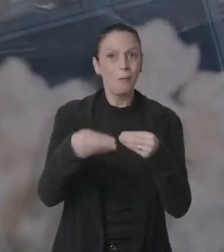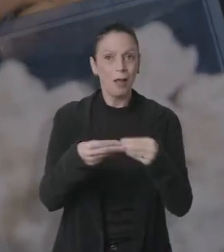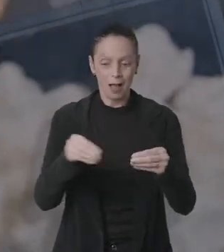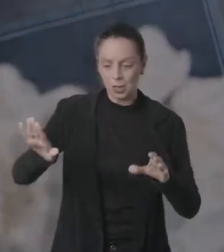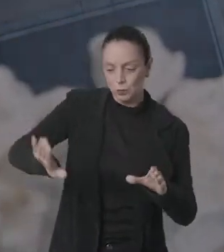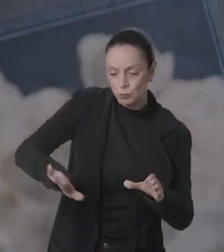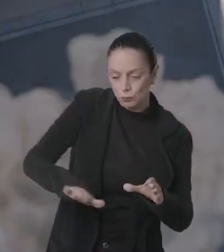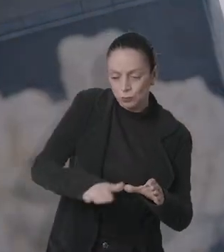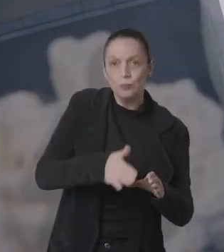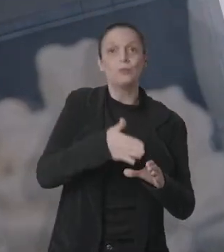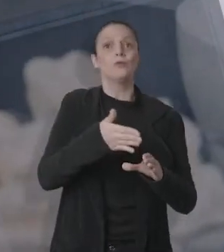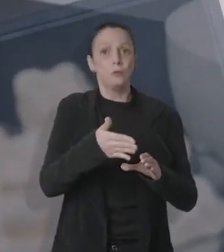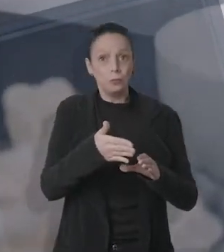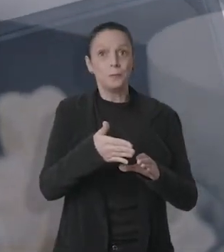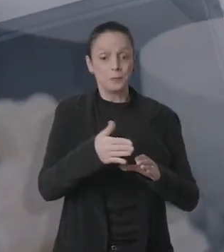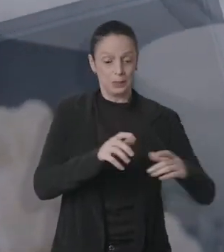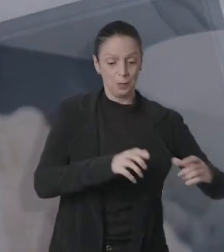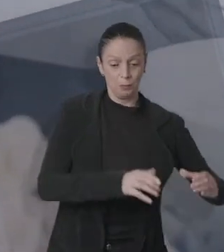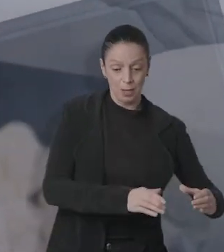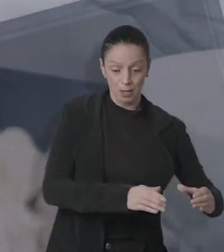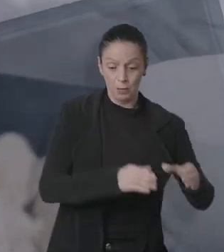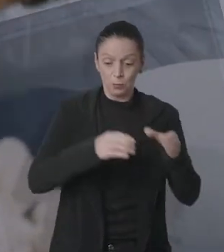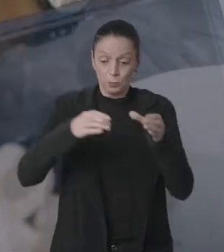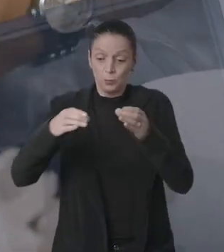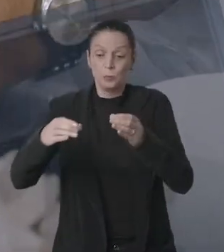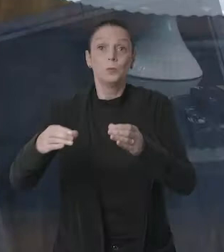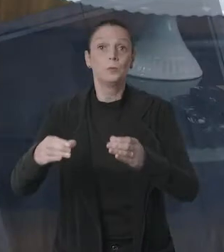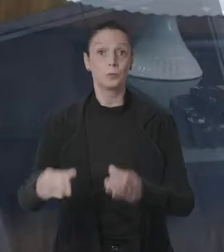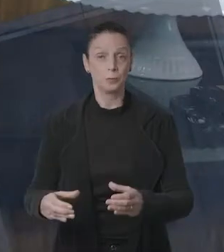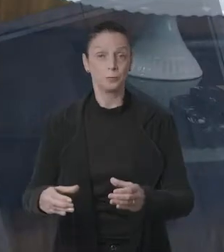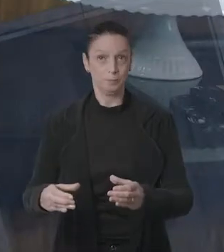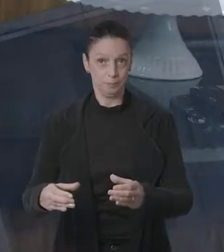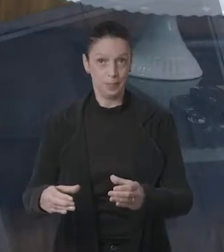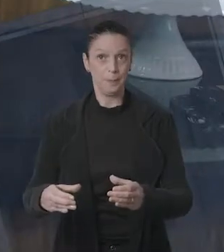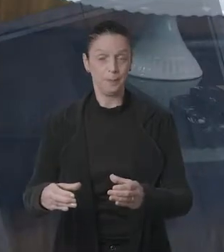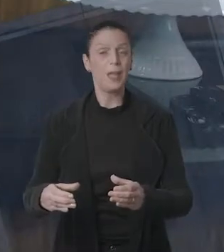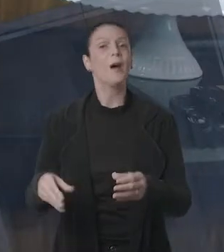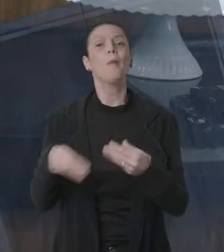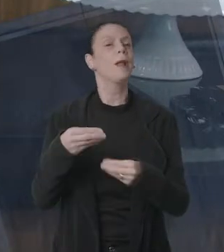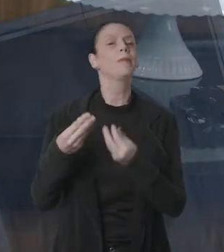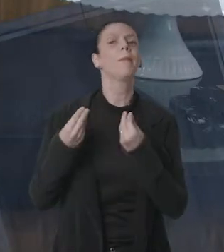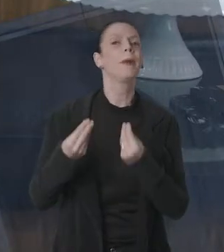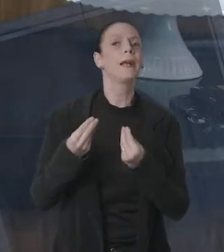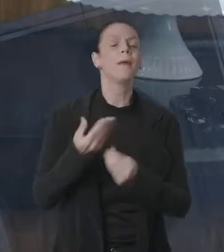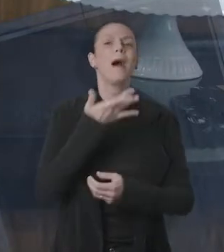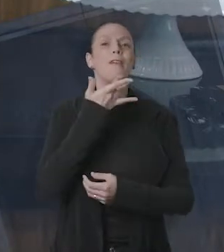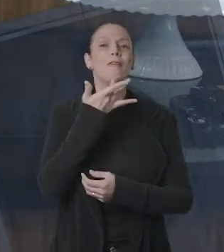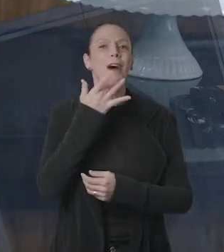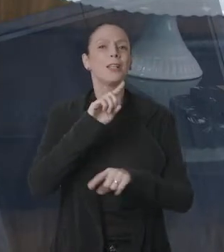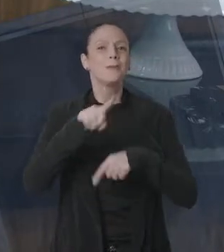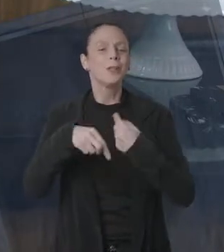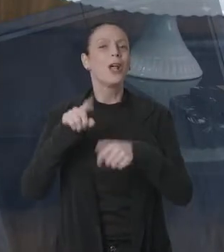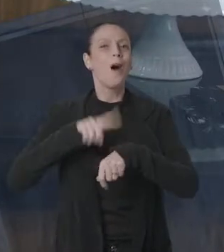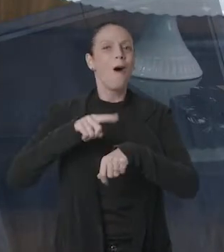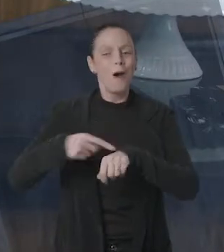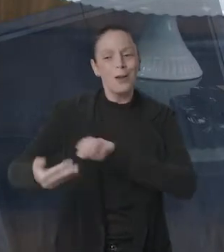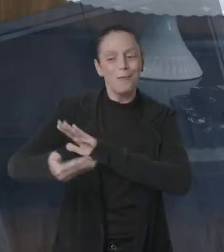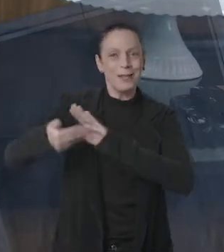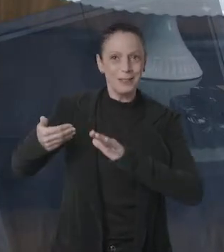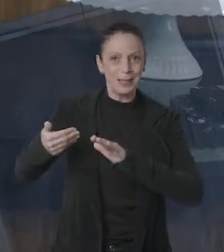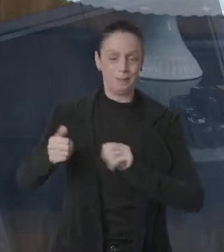assou. Eu gosto de forrar com um plástico para facilitar na hora de retirar. Coloco a minha massa no